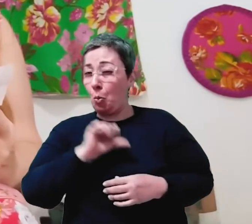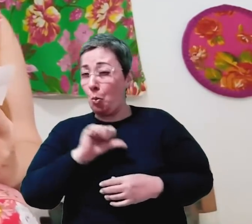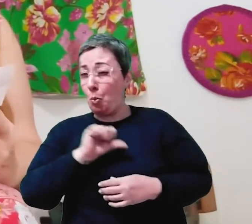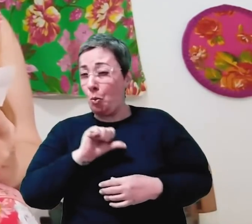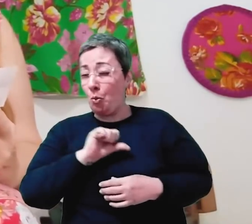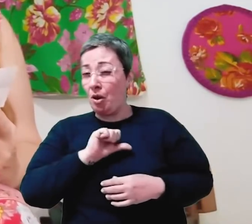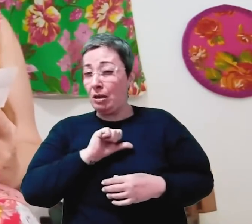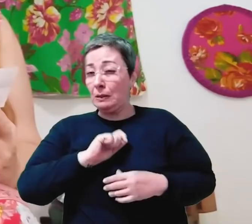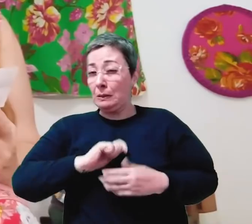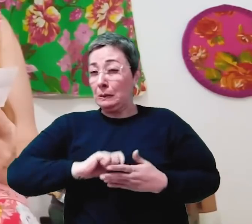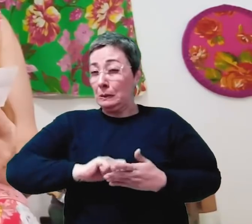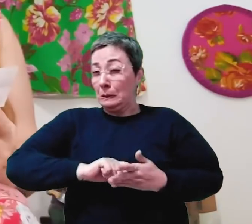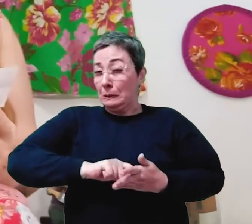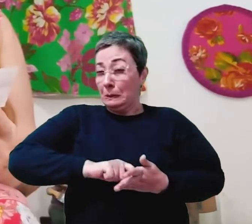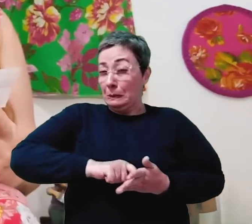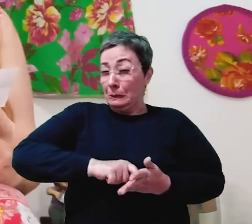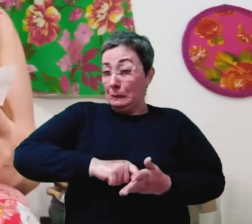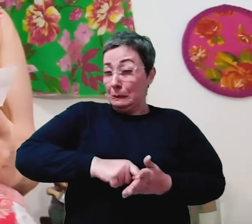Desgraça, desagradável.